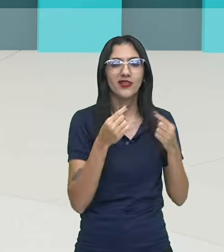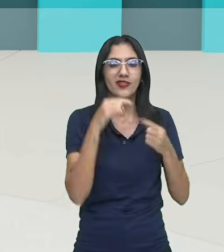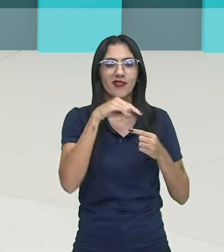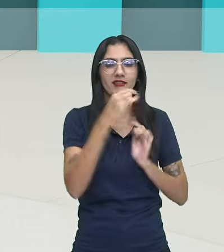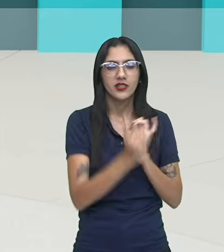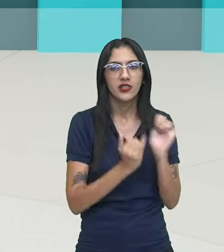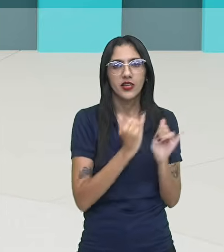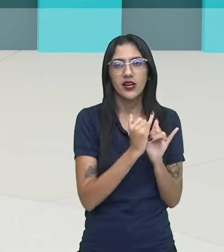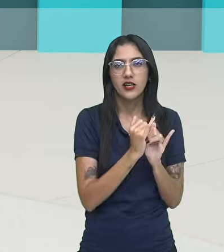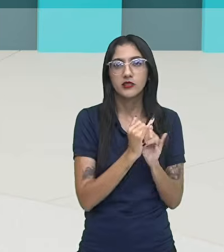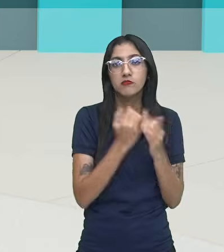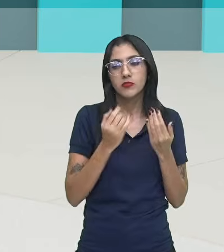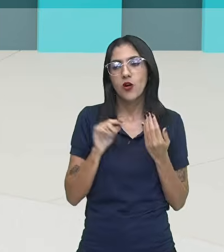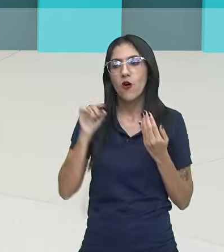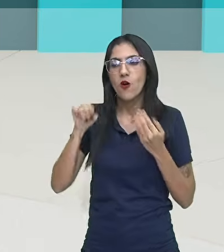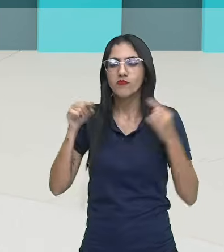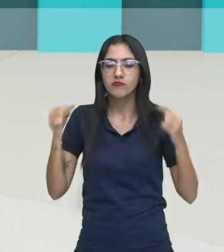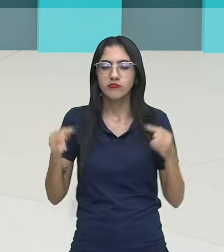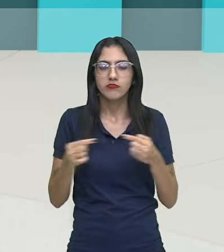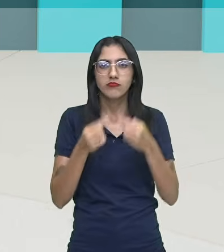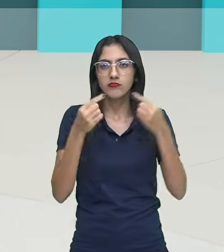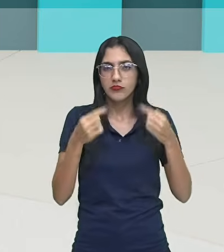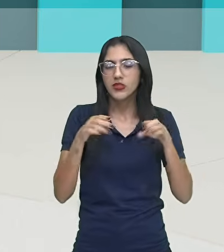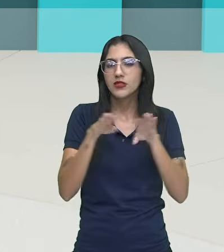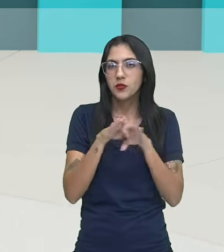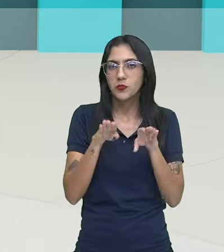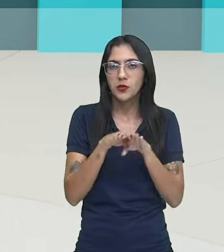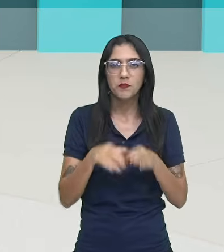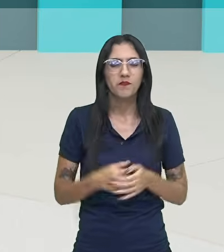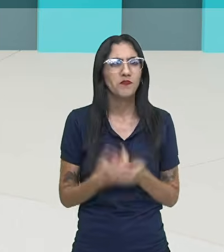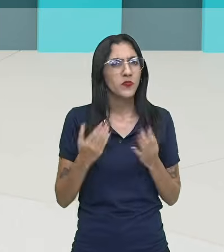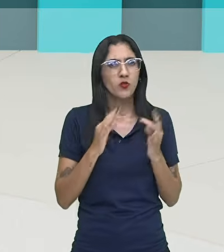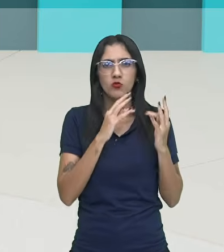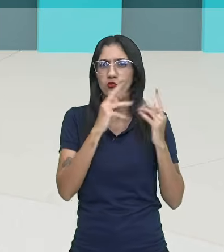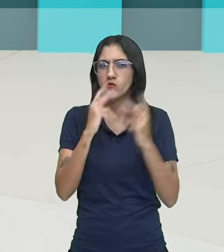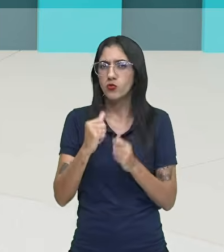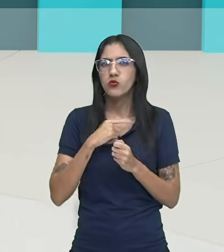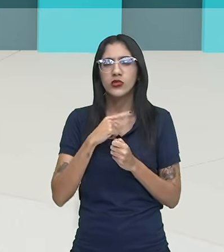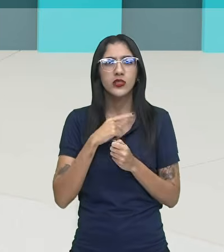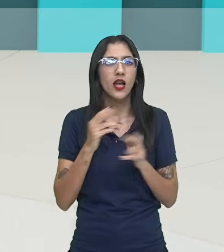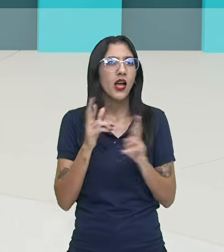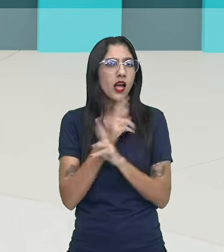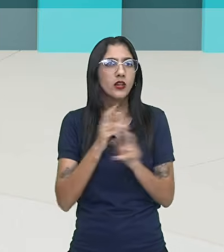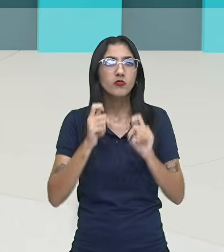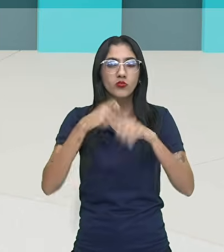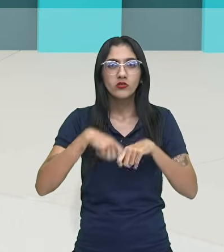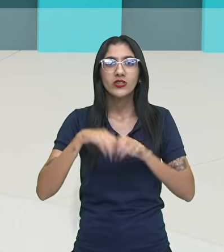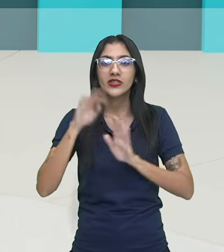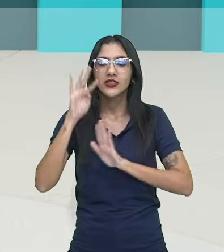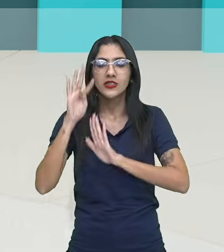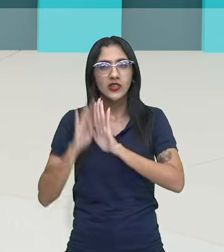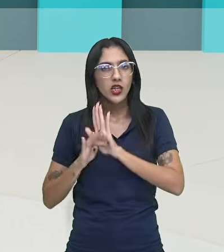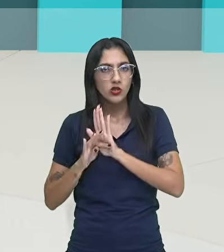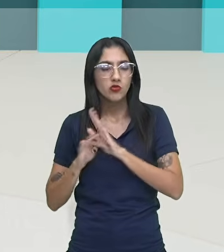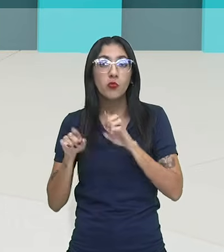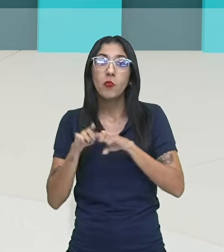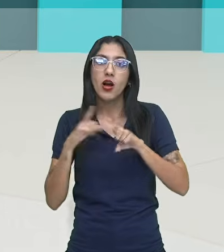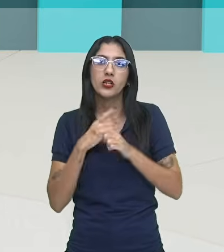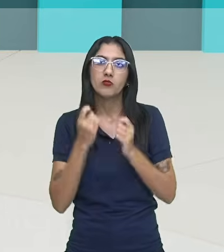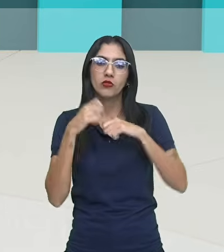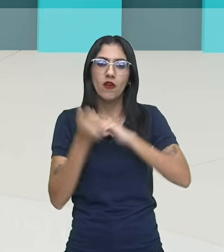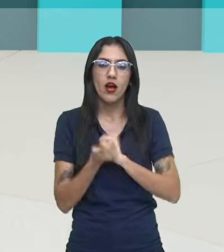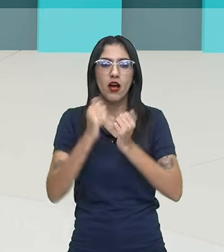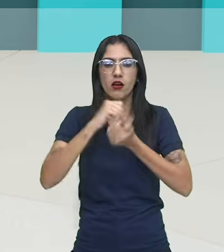Então, ele é considerado um gênero digital. Então, tudo aquilo que é texto, mas que aparece dentro